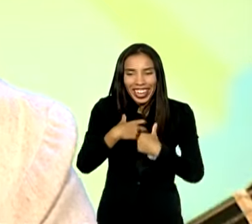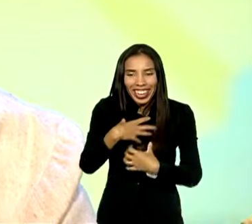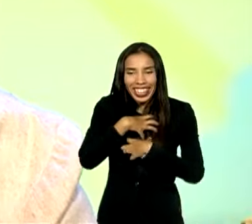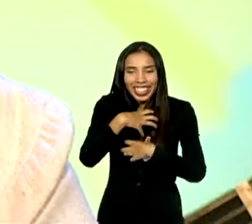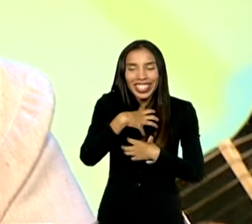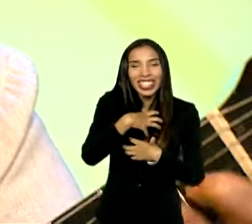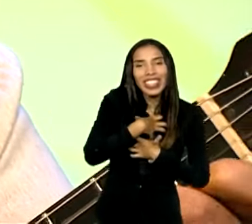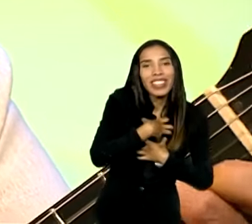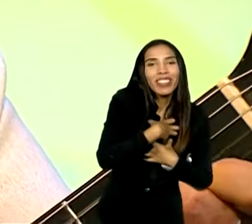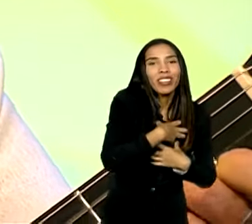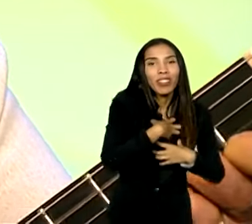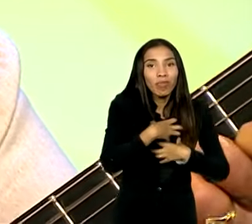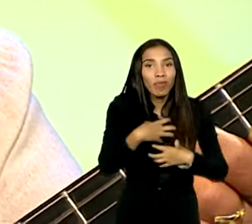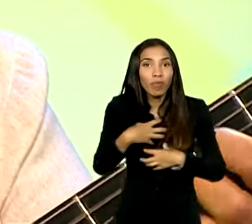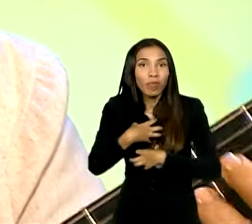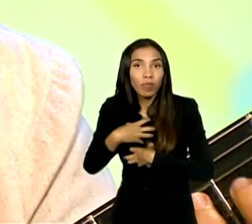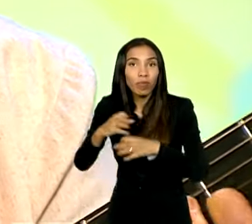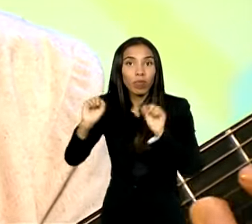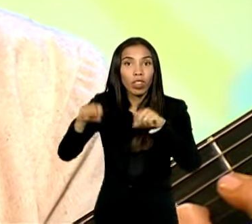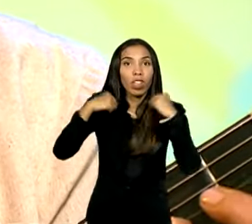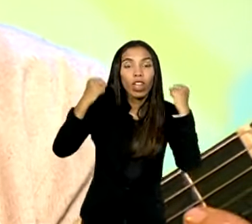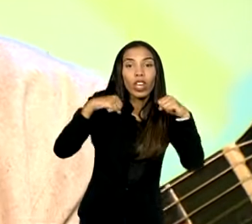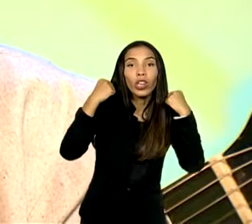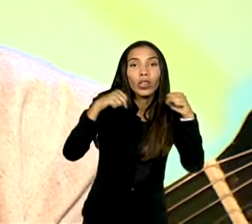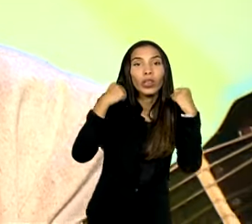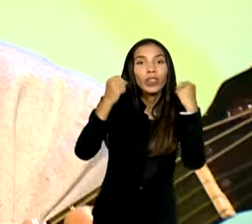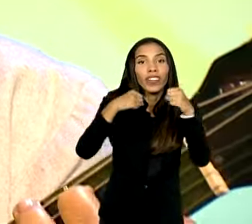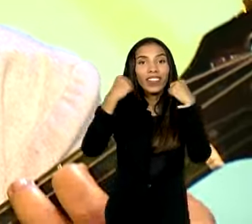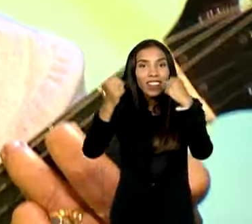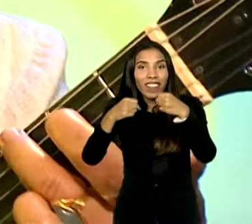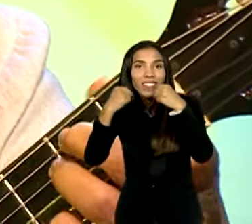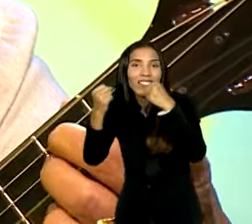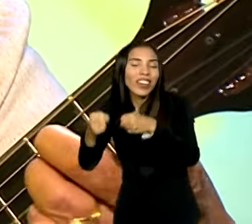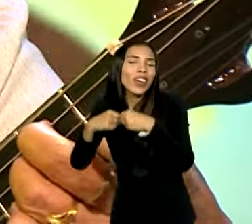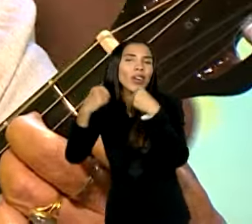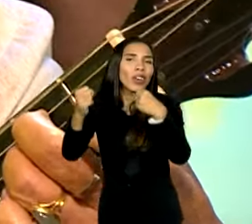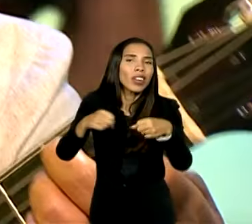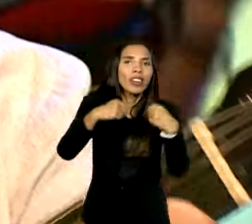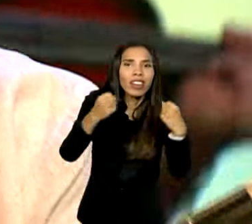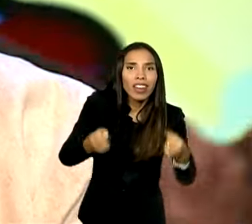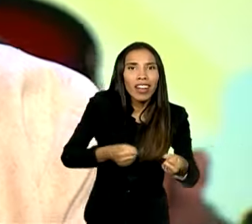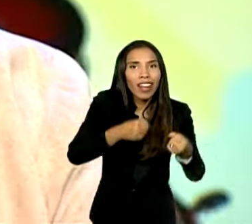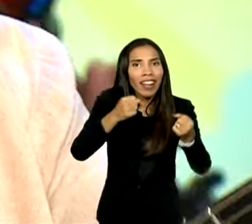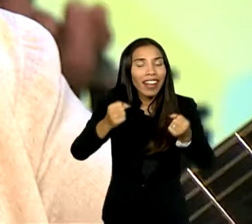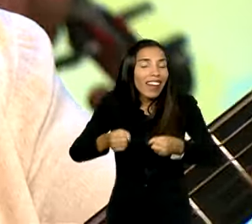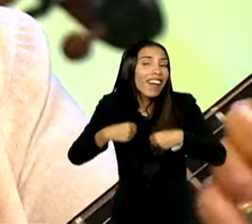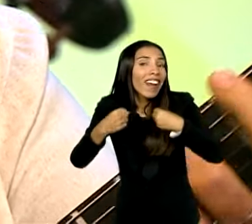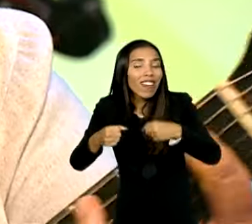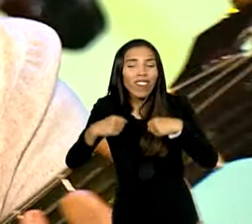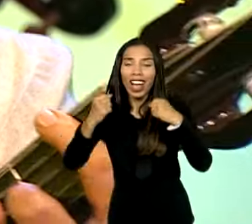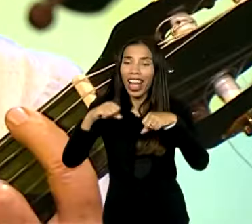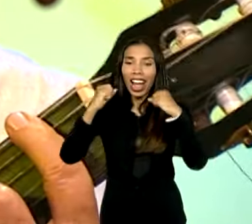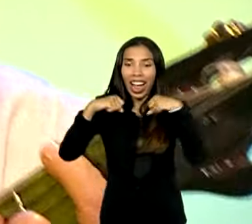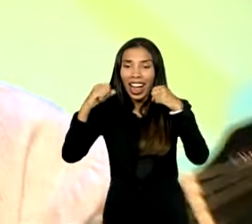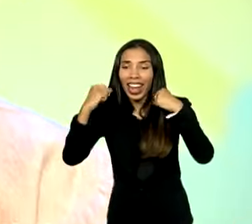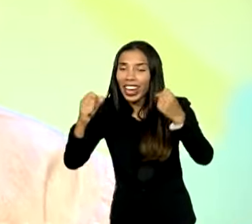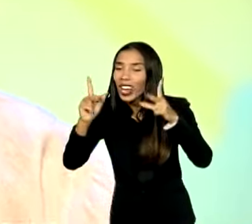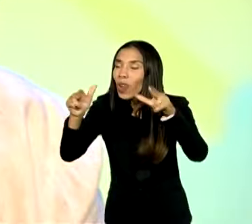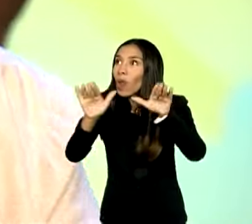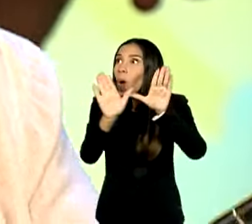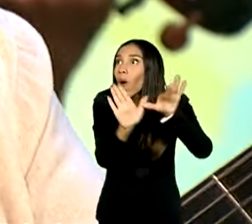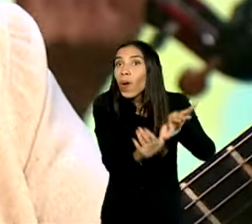Sai correndo muito ligeiro, voa que nem